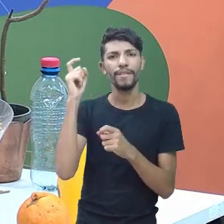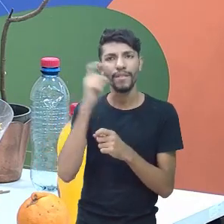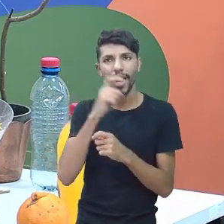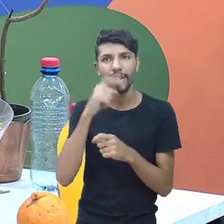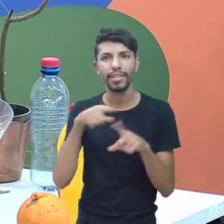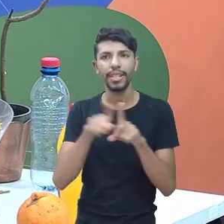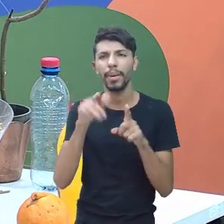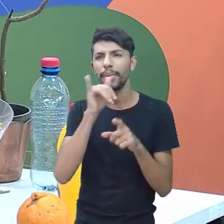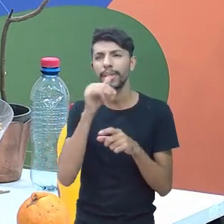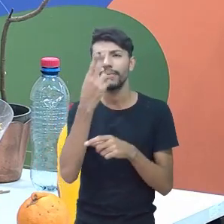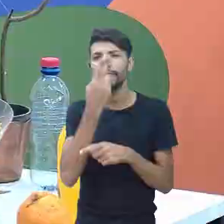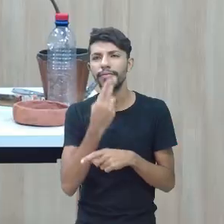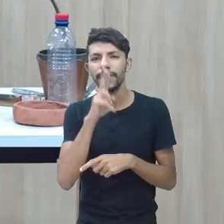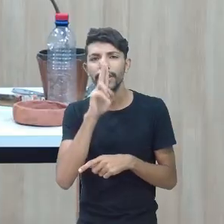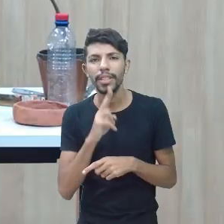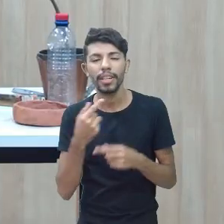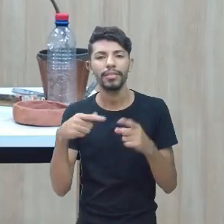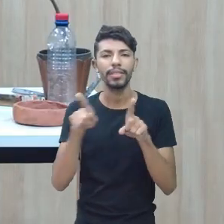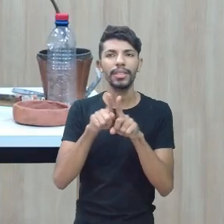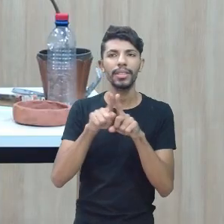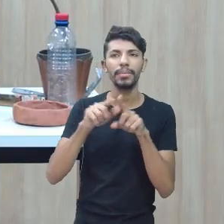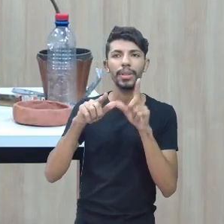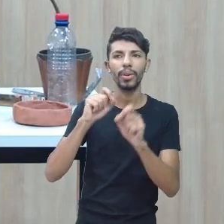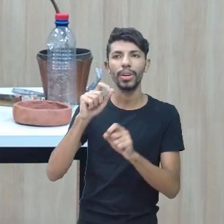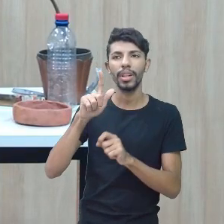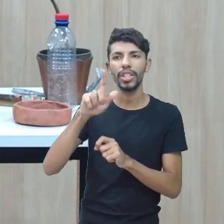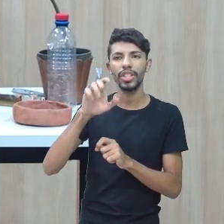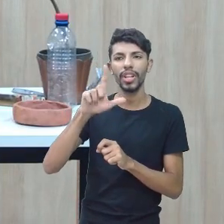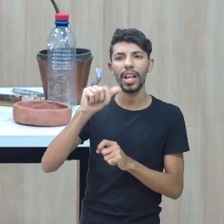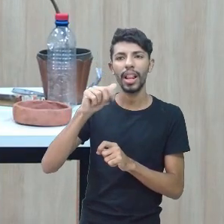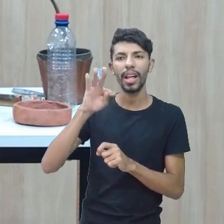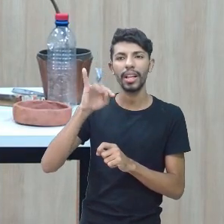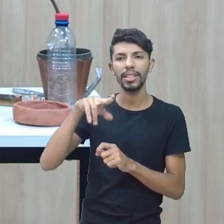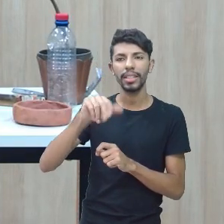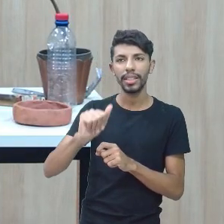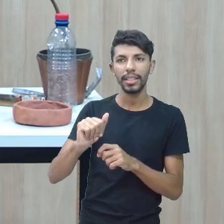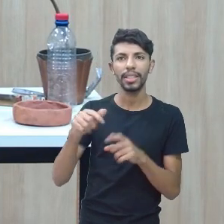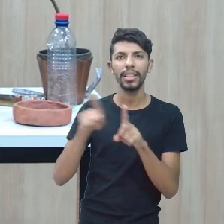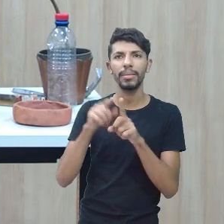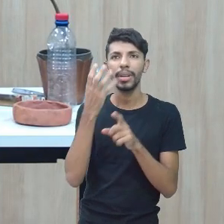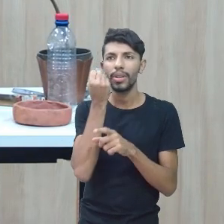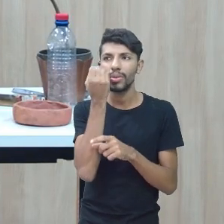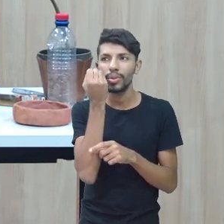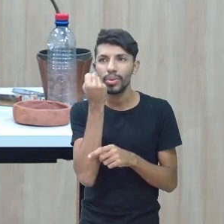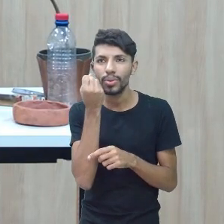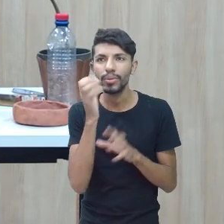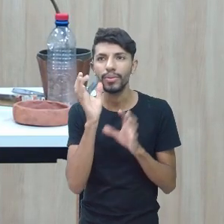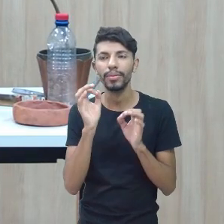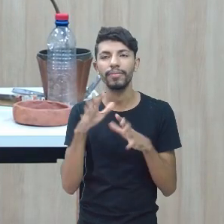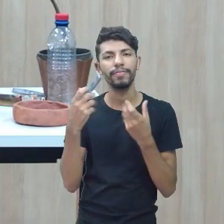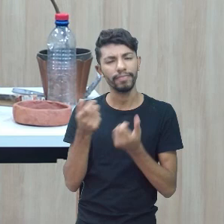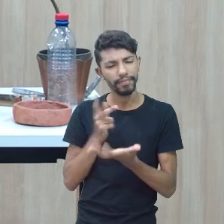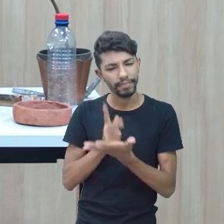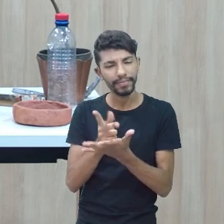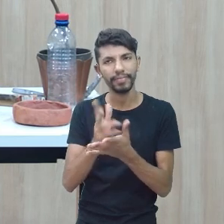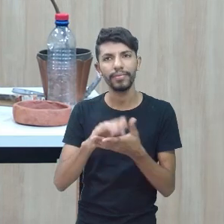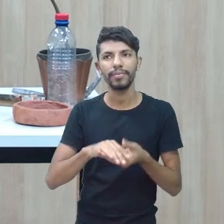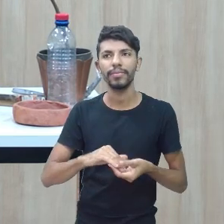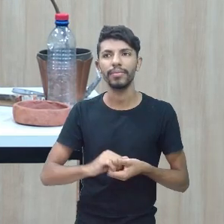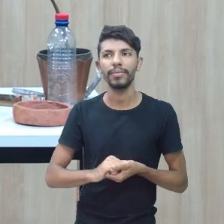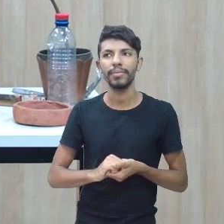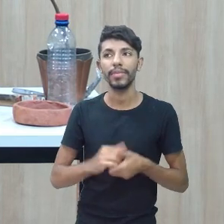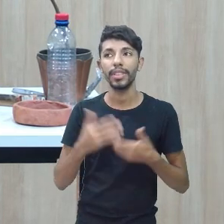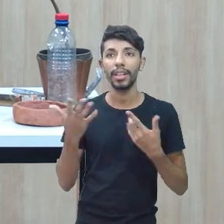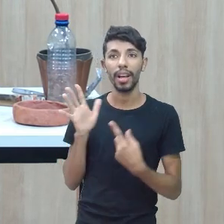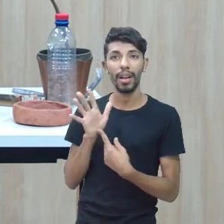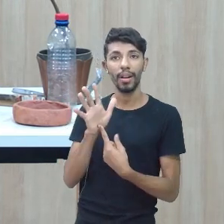como o picolé, a gelatina e outros mais. O suco. Vamos caminhar. E aqui eu estou